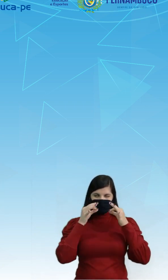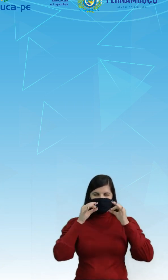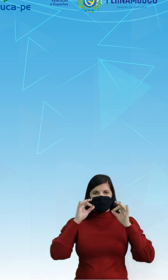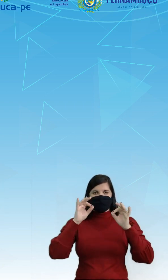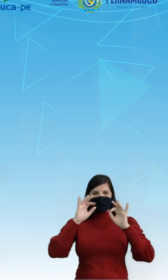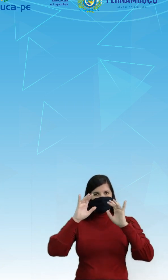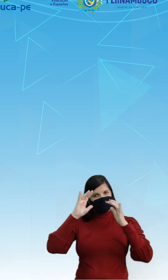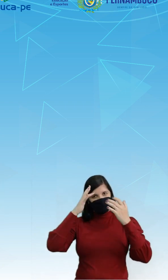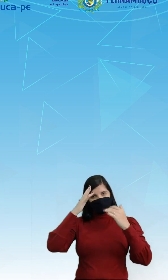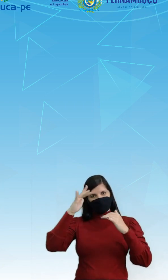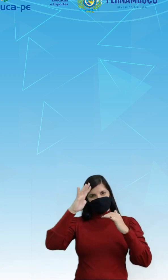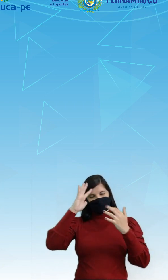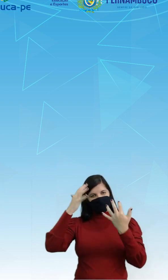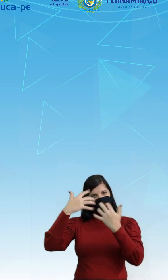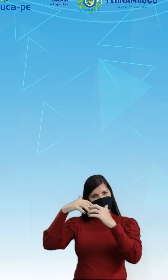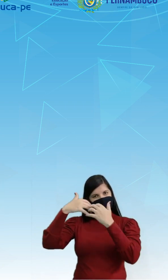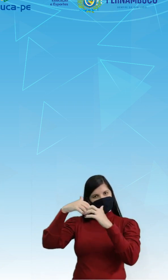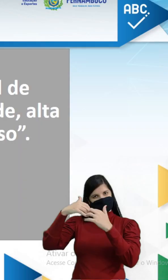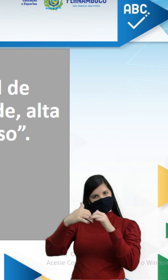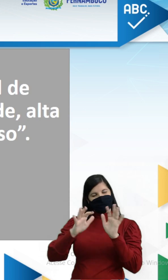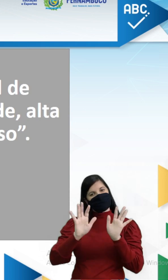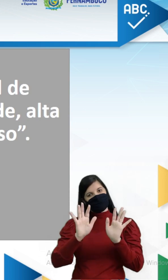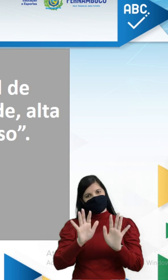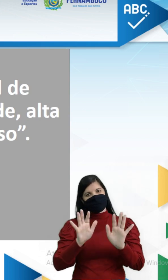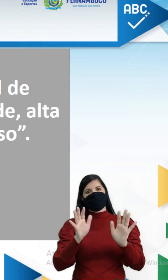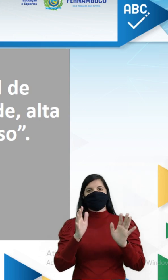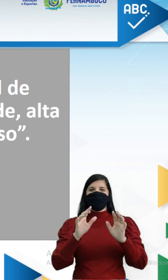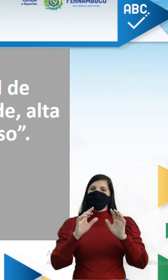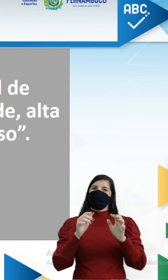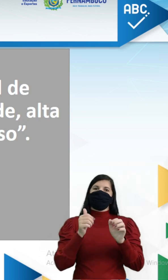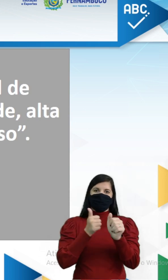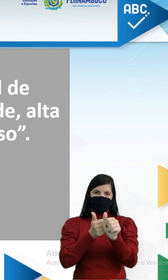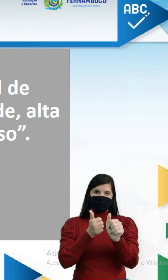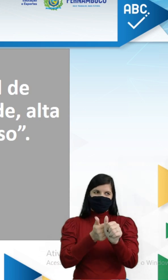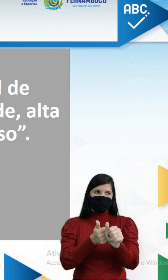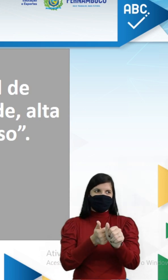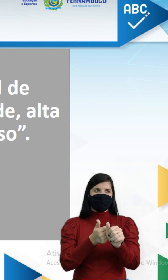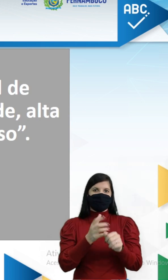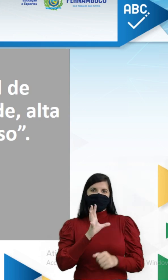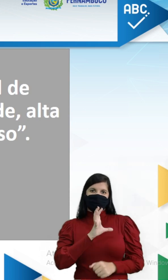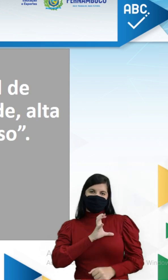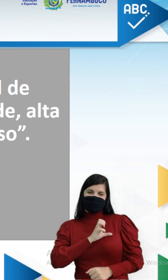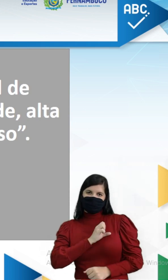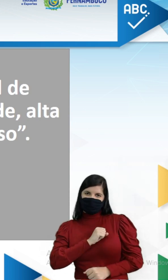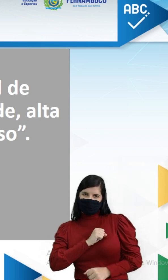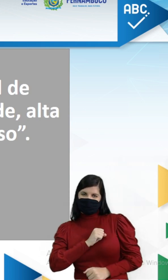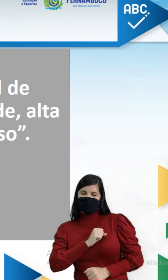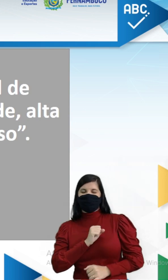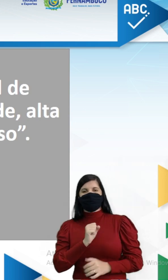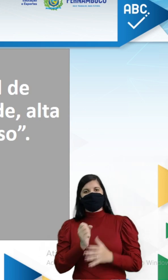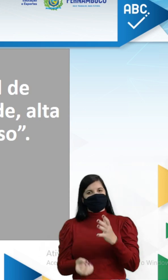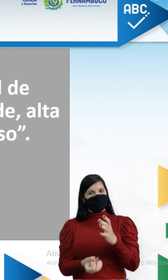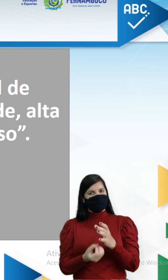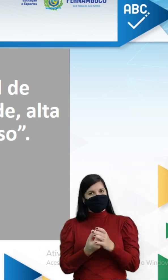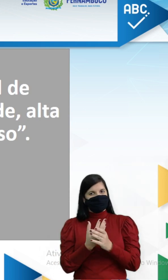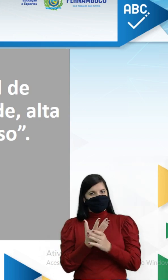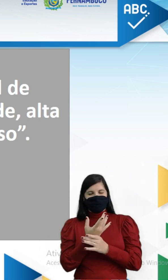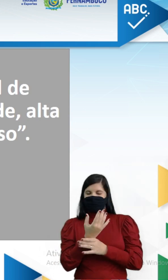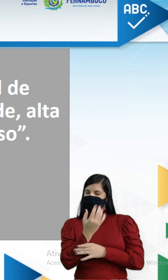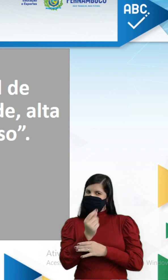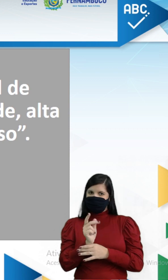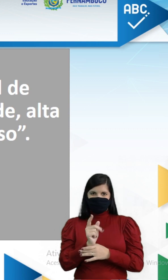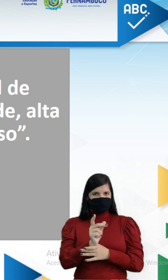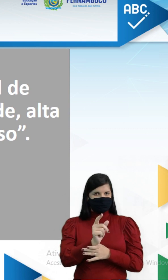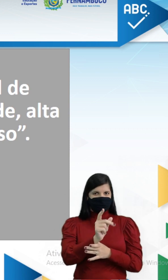nossa reflexão de hoje. Vamos lá, acompanhe comigo. O amor é uma fonte